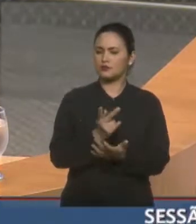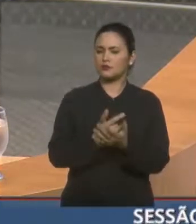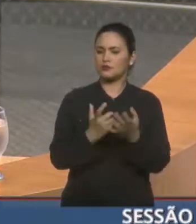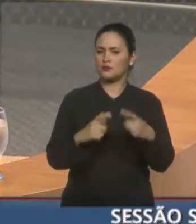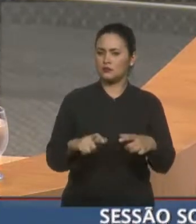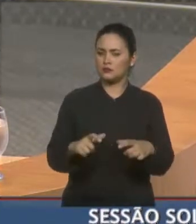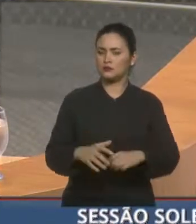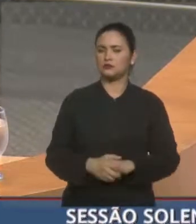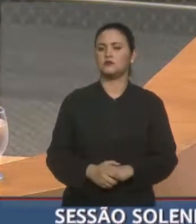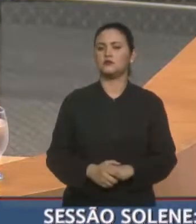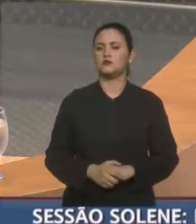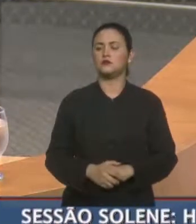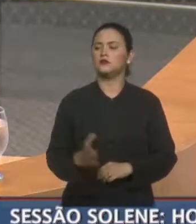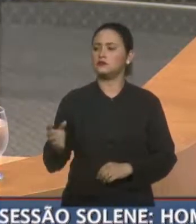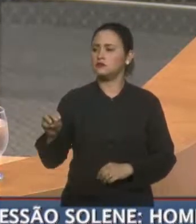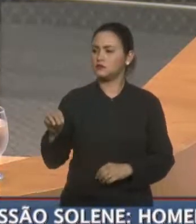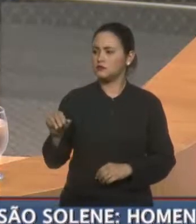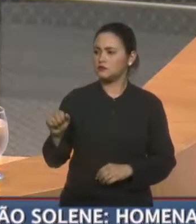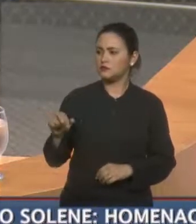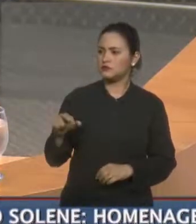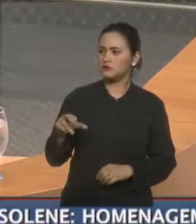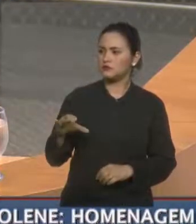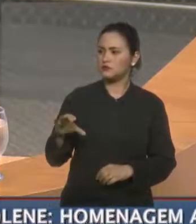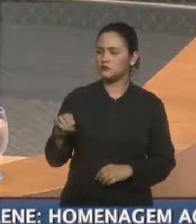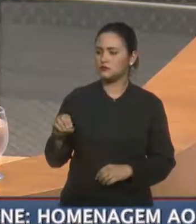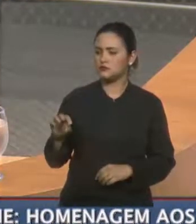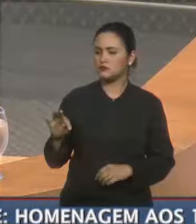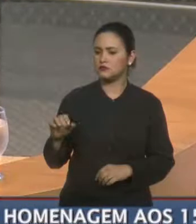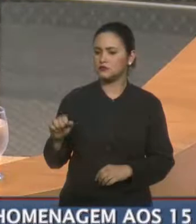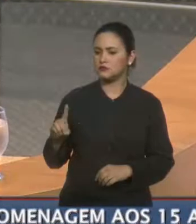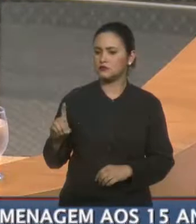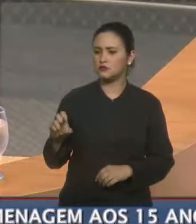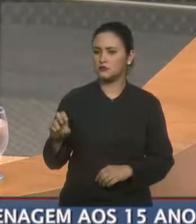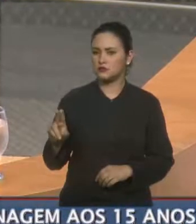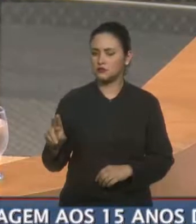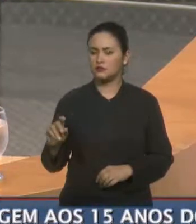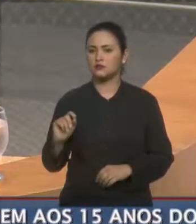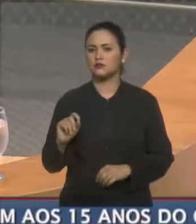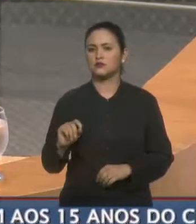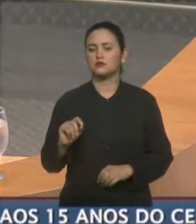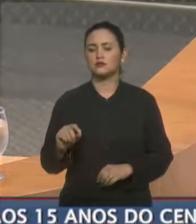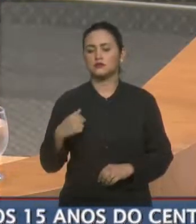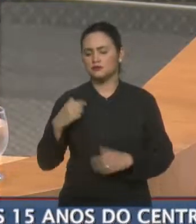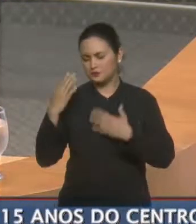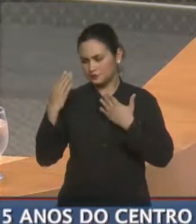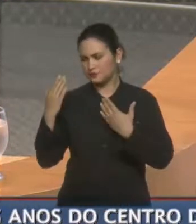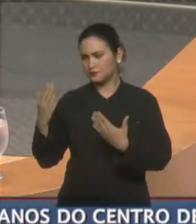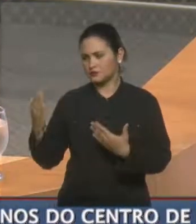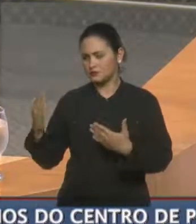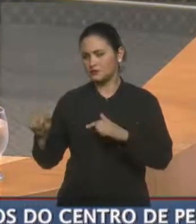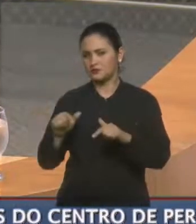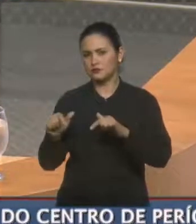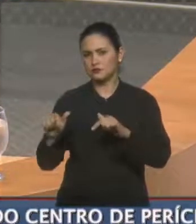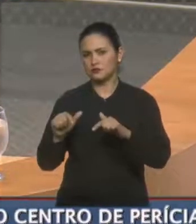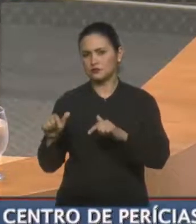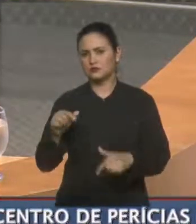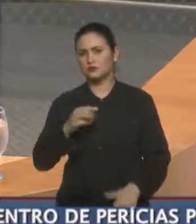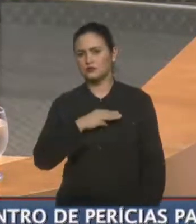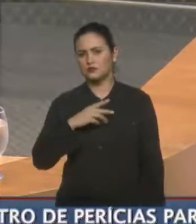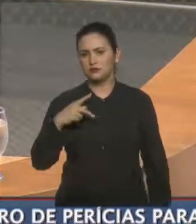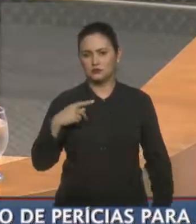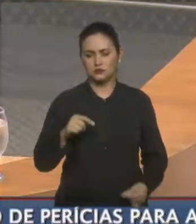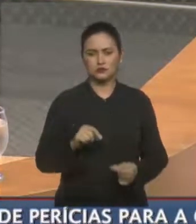Cumprimentar o doutor Márcio Tadeu, né, em nome do qual eu agradeço o trabalho do Ministério Público que tem